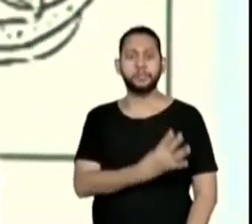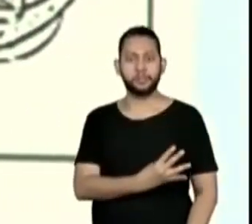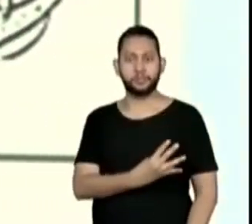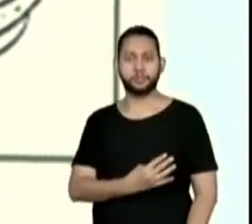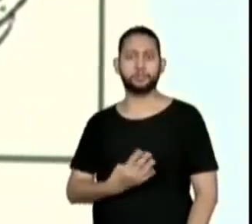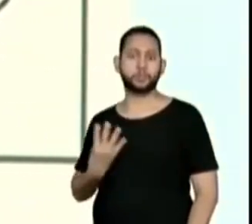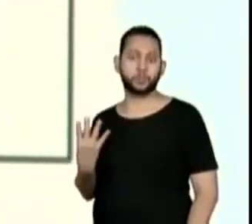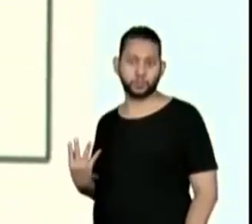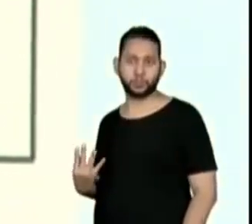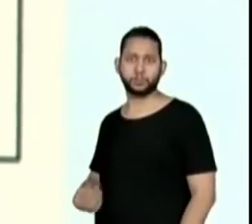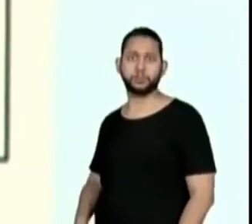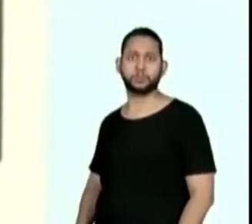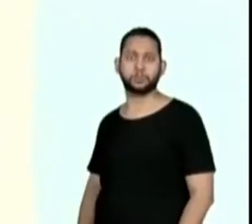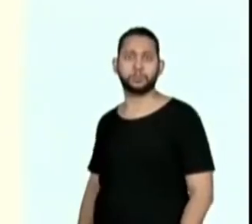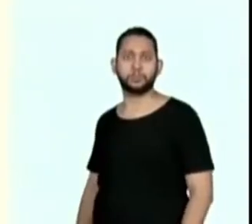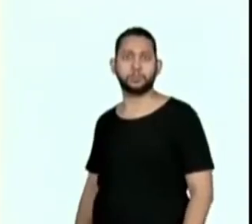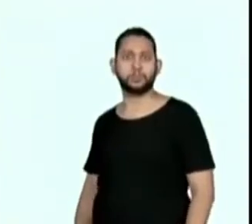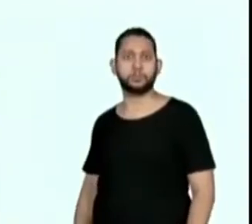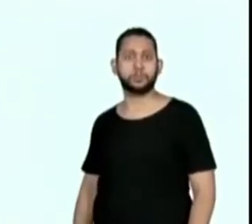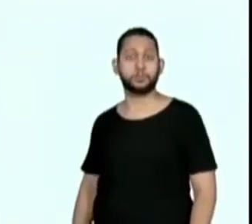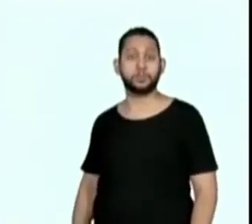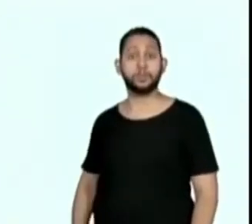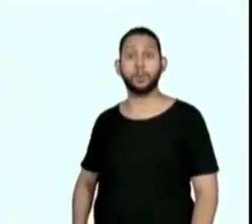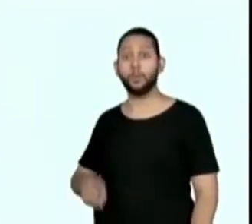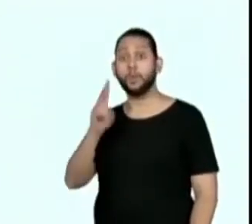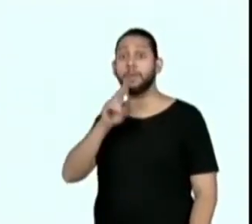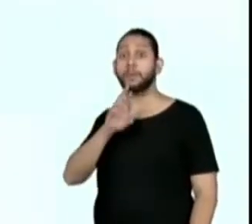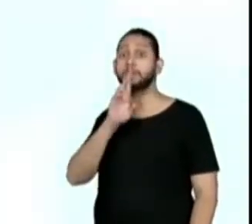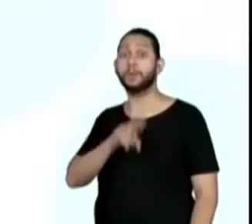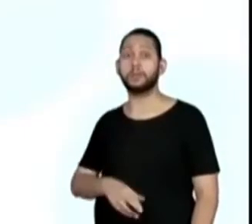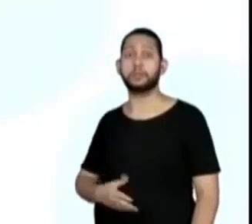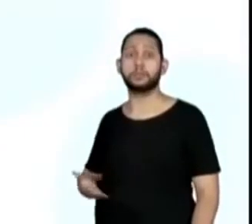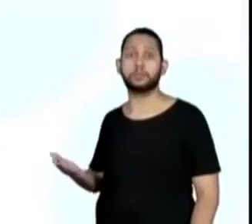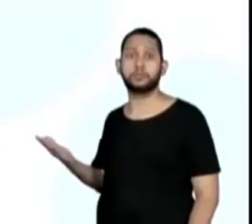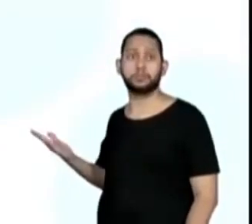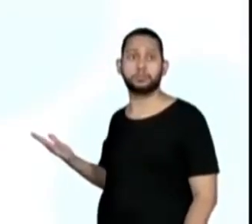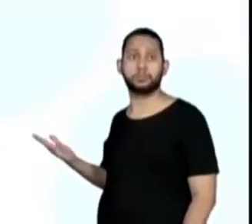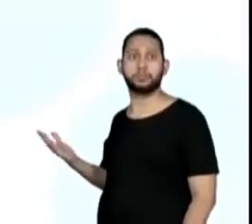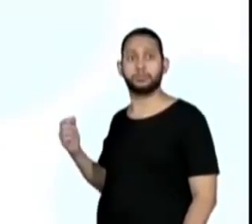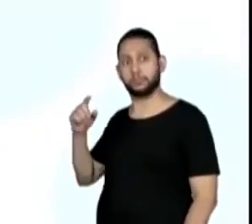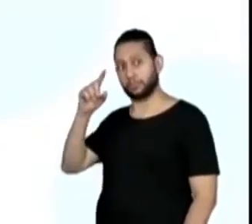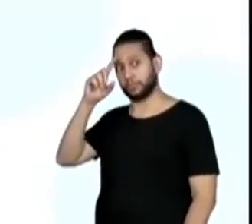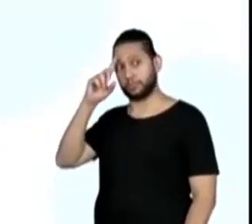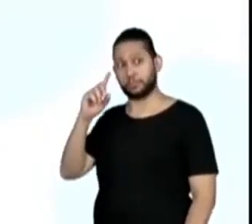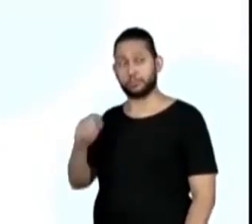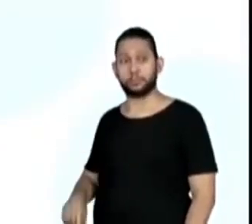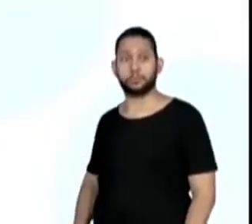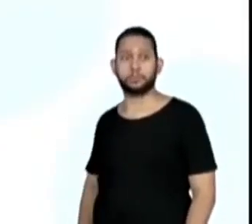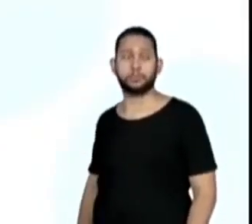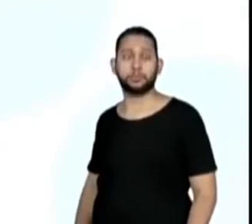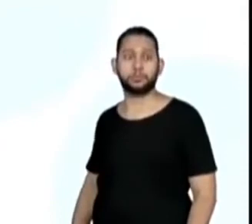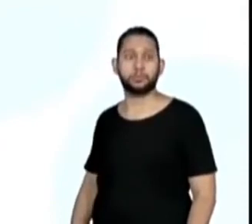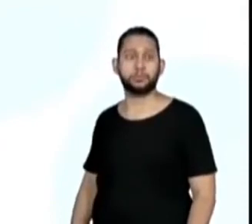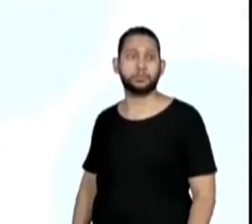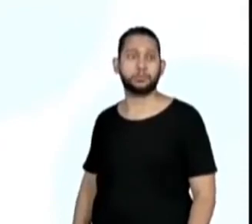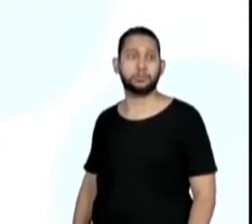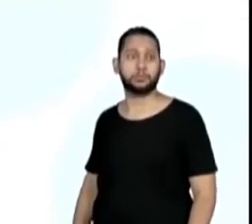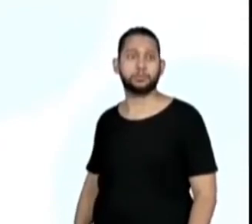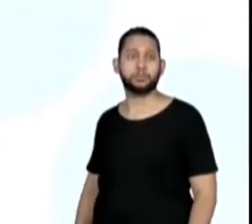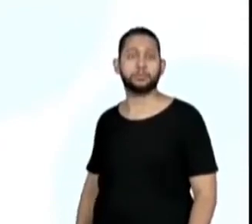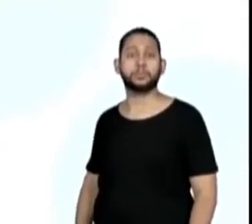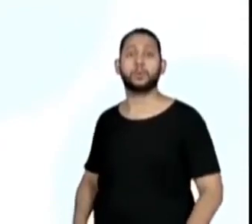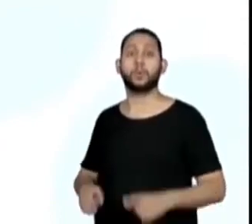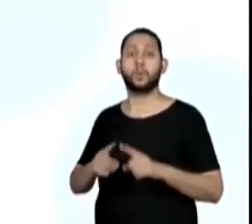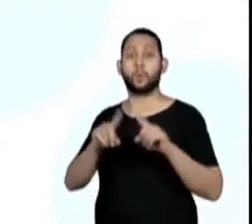1 e 3 tem 4. Boa. Vamos confirmar a resposta e já avaliar a aula? Vamos lá. Então, turma,